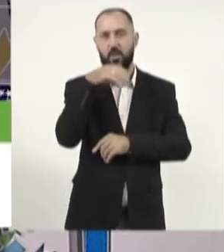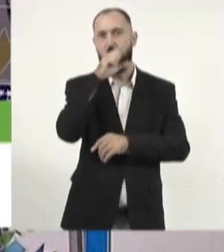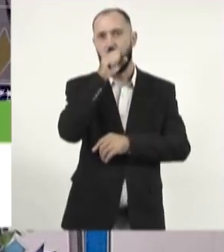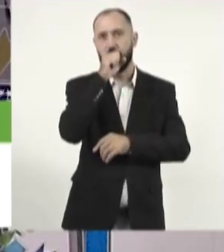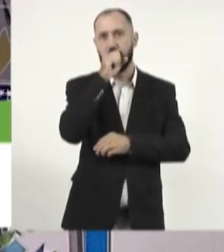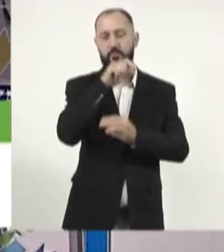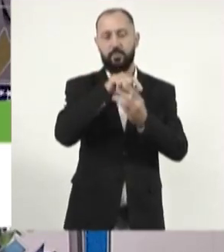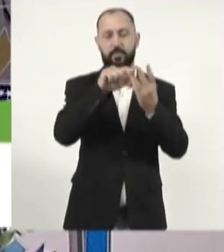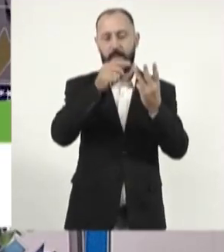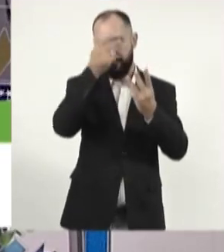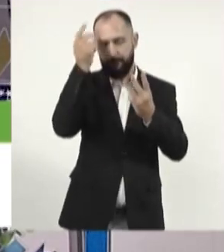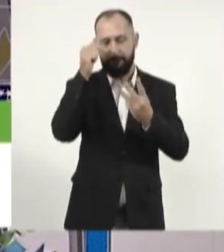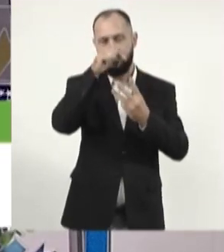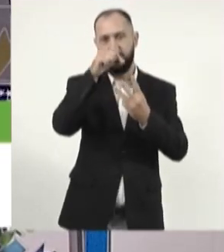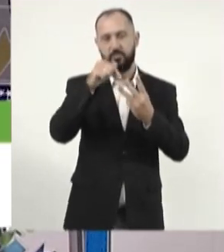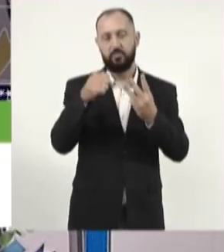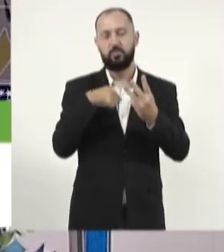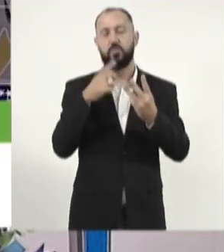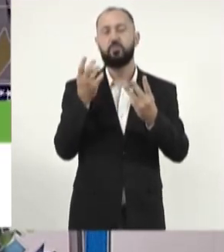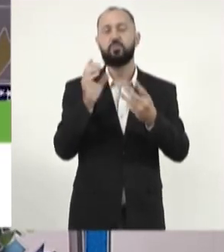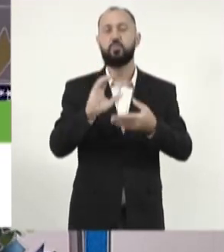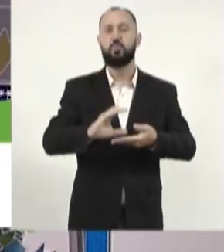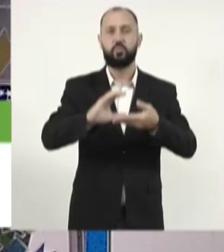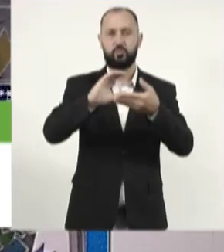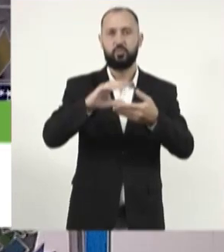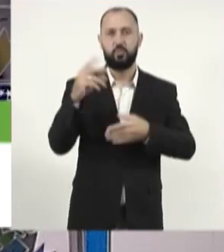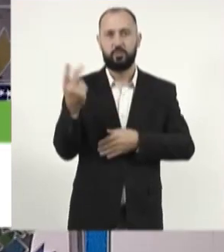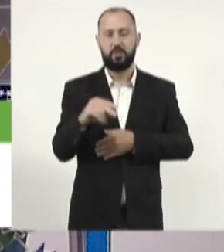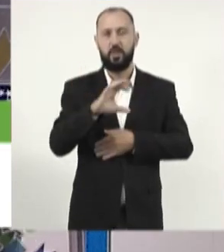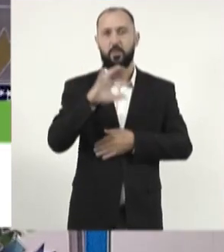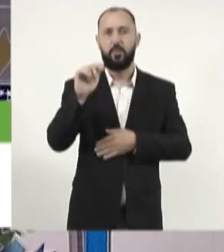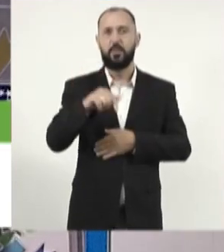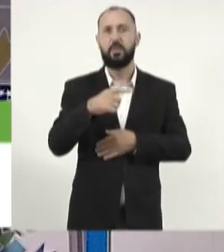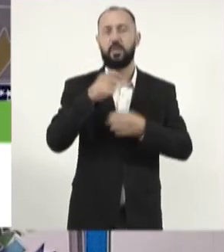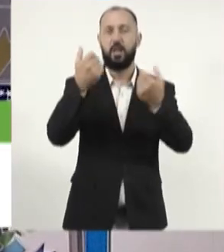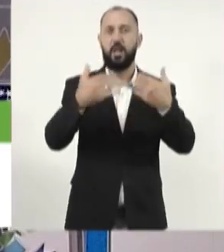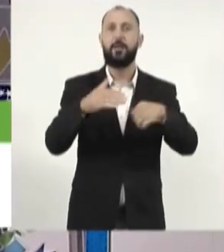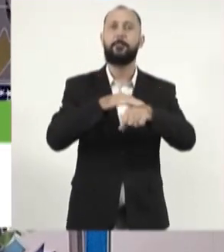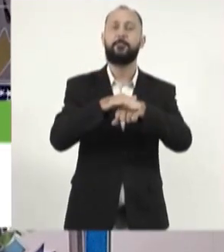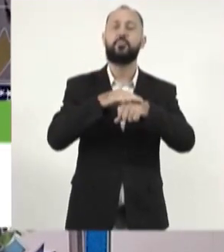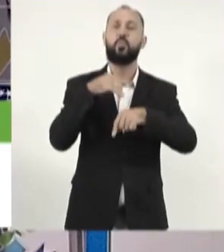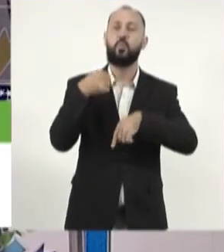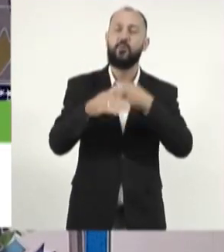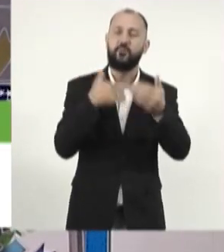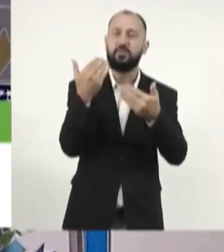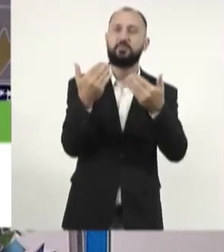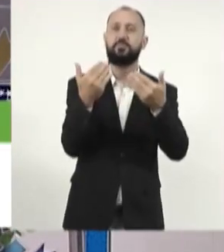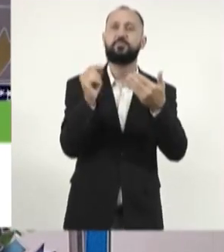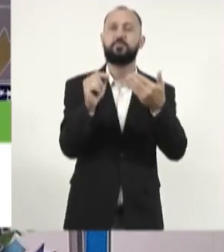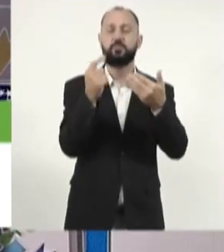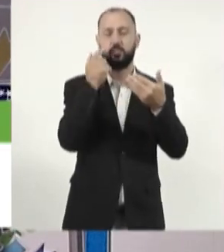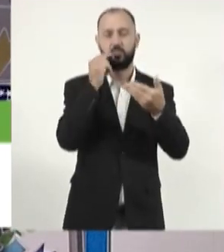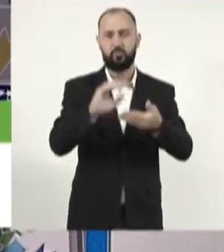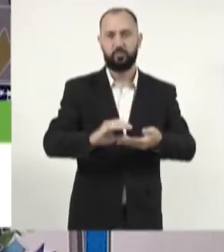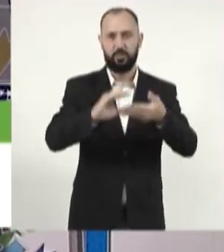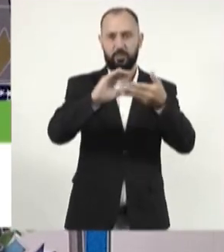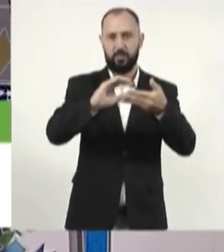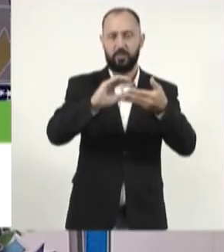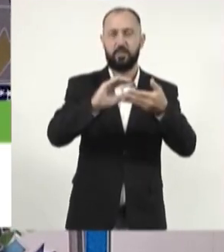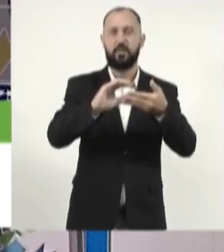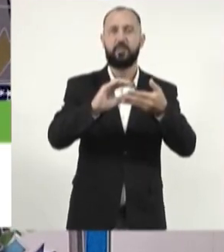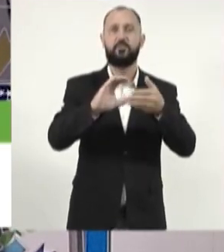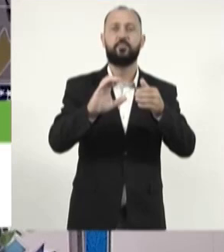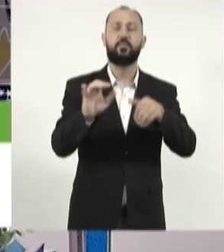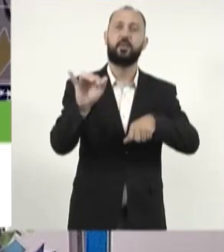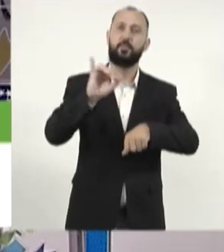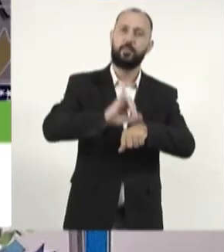participação de 3 representantes do Conselho Tutelar aqui de Campo Grande. Elas falaram sobre os avanços do Conselho Tutelar aqui na